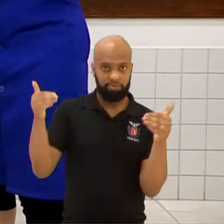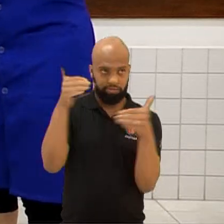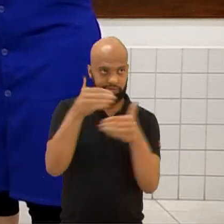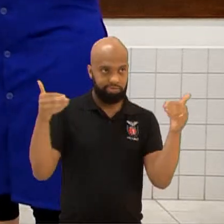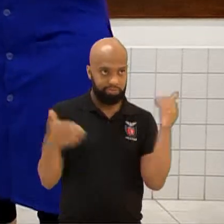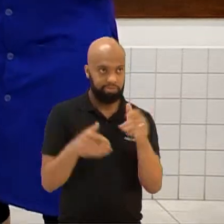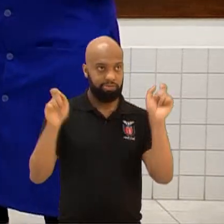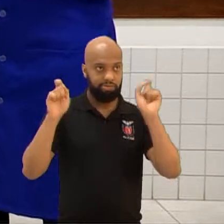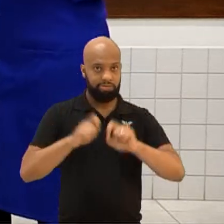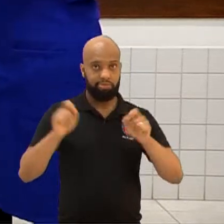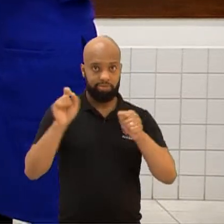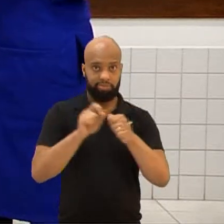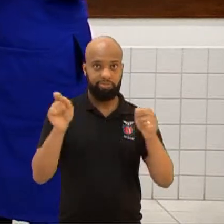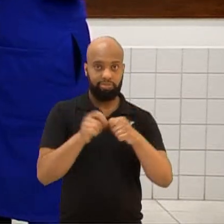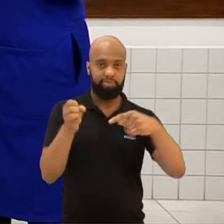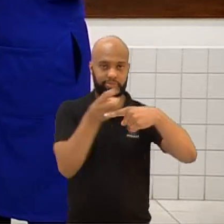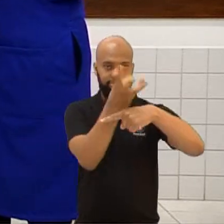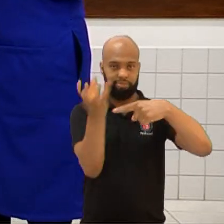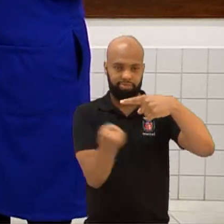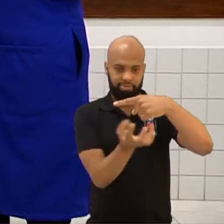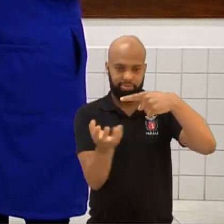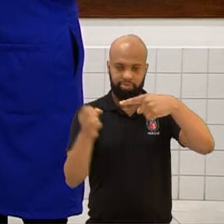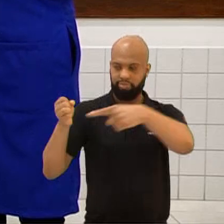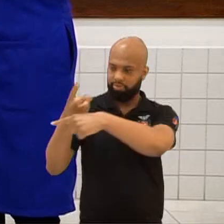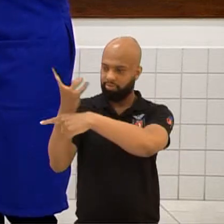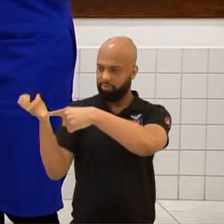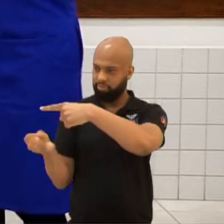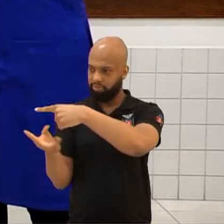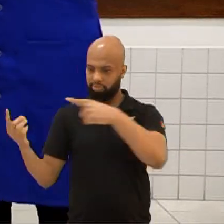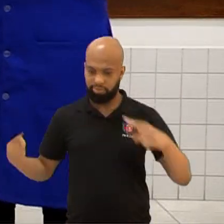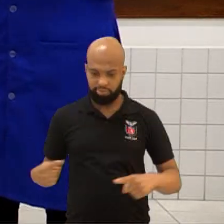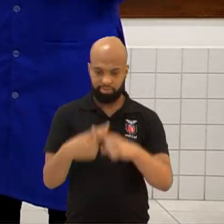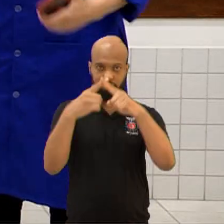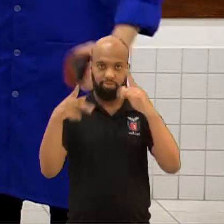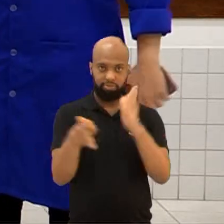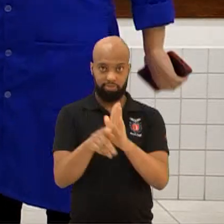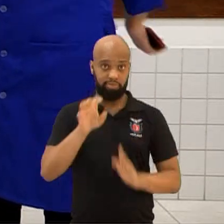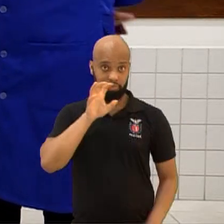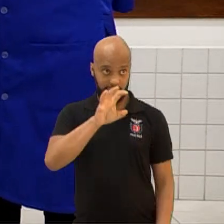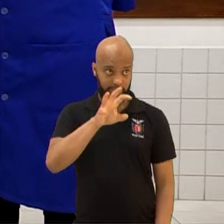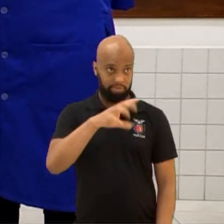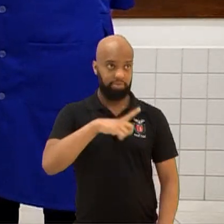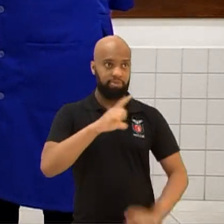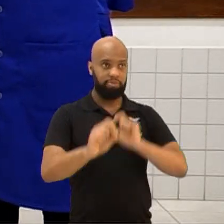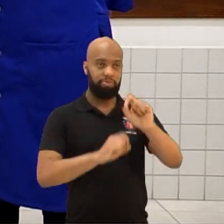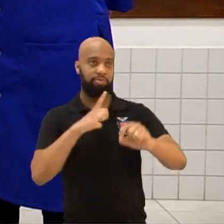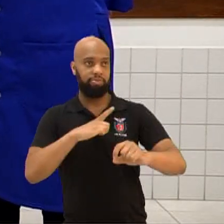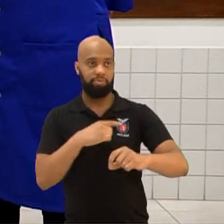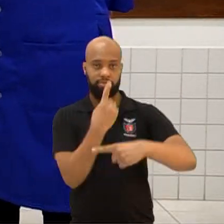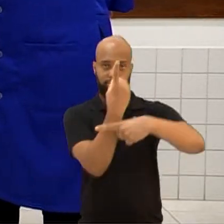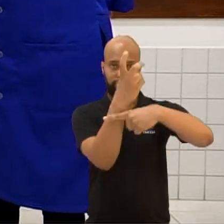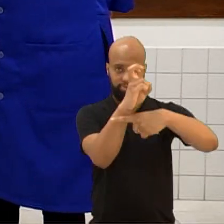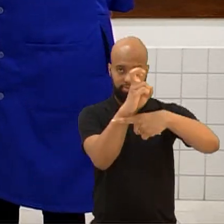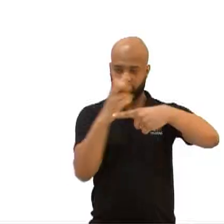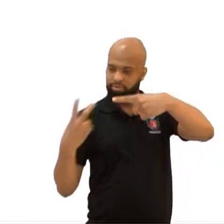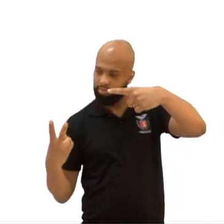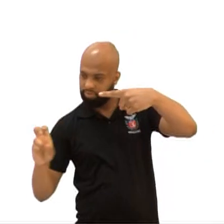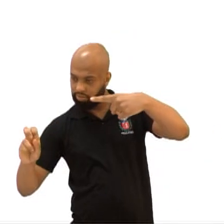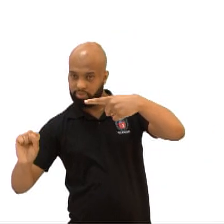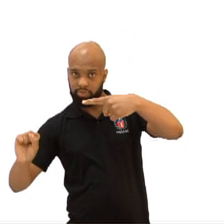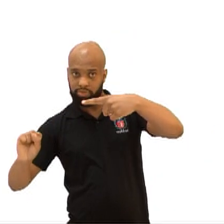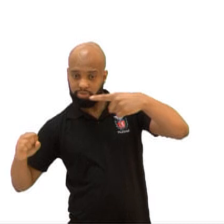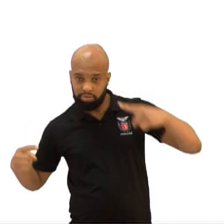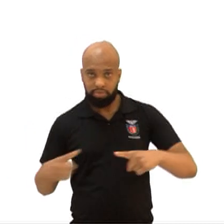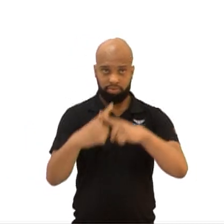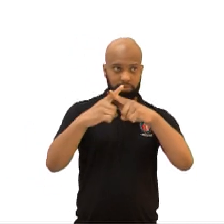colocar a relação, a propriedade fundamental da proporção, não é? E o 15 multiplicando o 28 e o